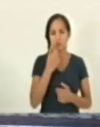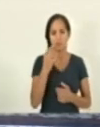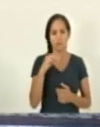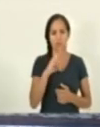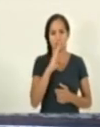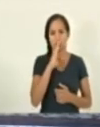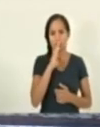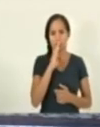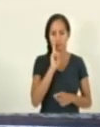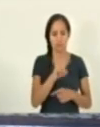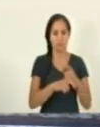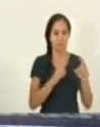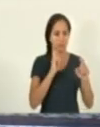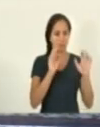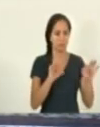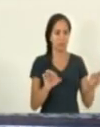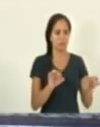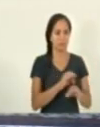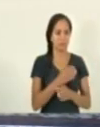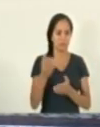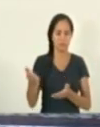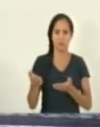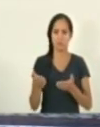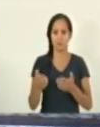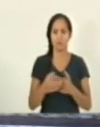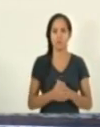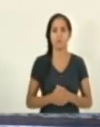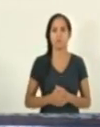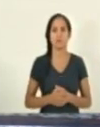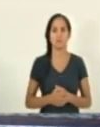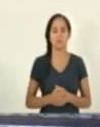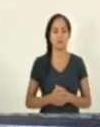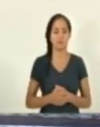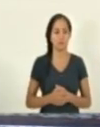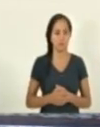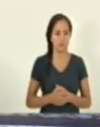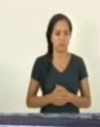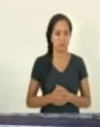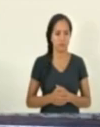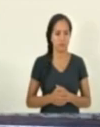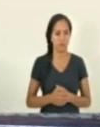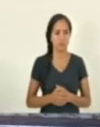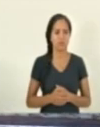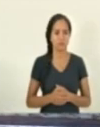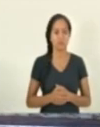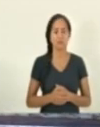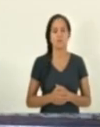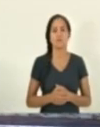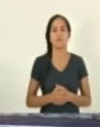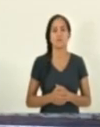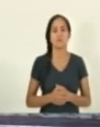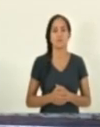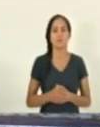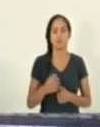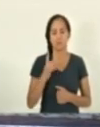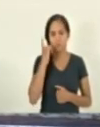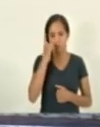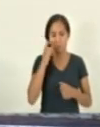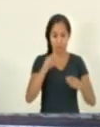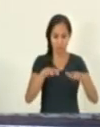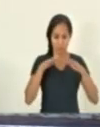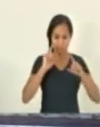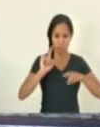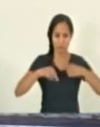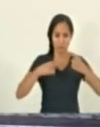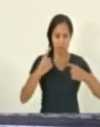após encerrarmos a sessão e convocar aqui a Comissão de Finanças para que ela possa fazer o relatório da Comissão de Finanças no plenário da comissão e